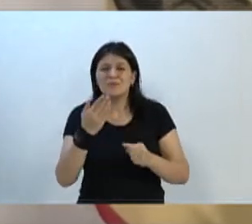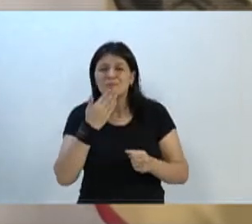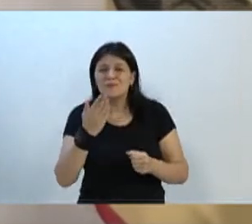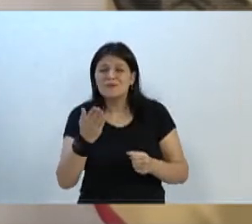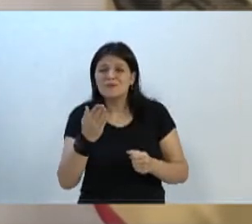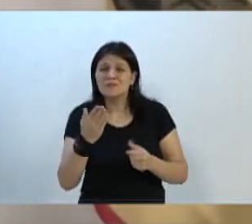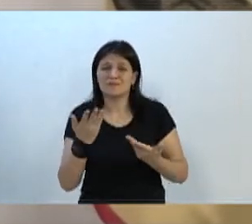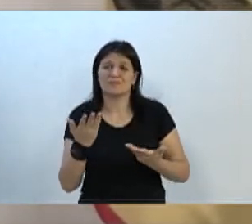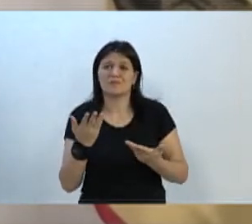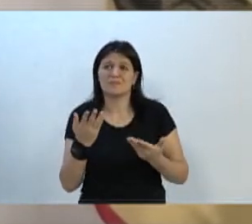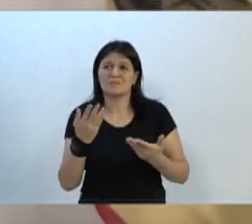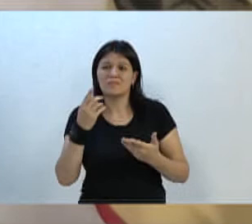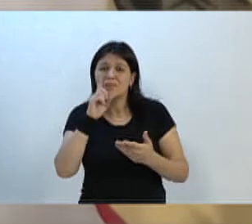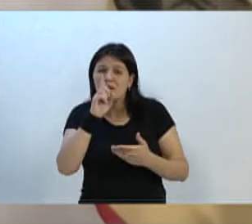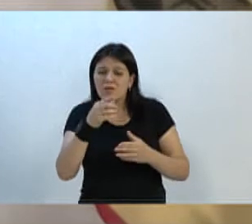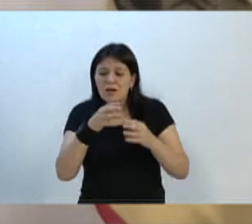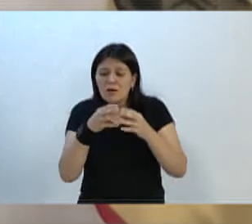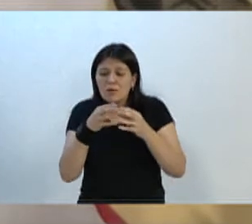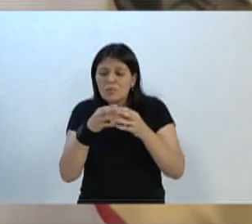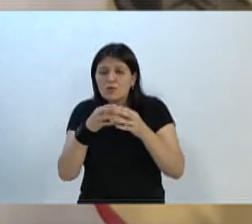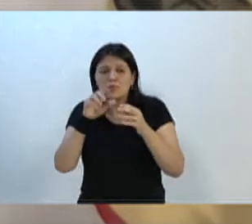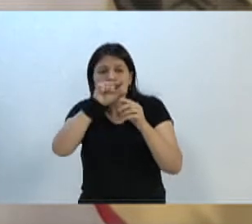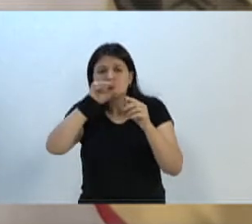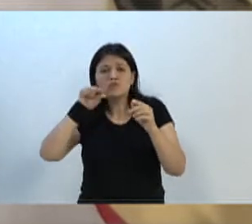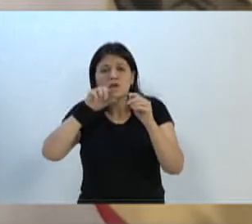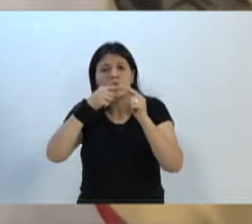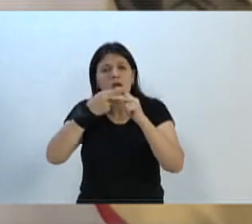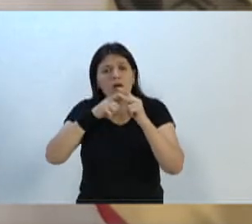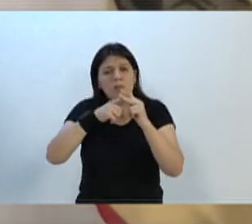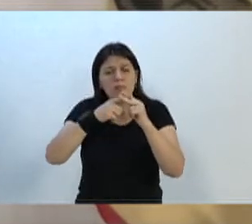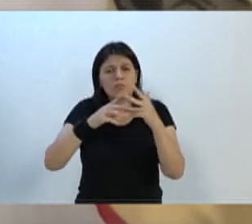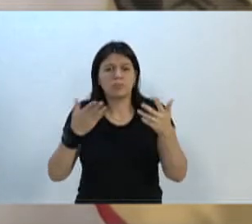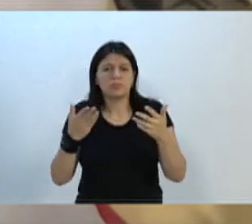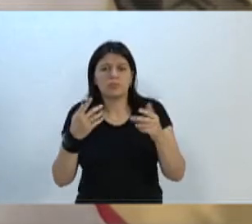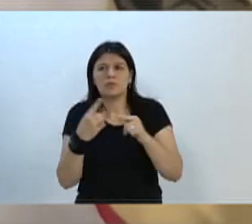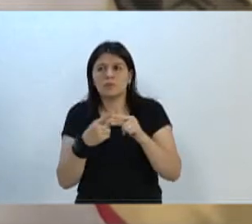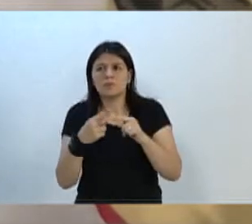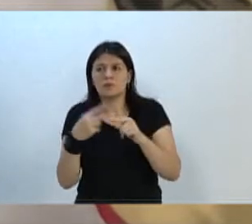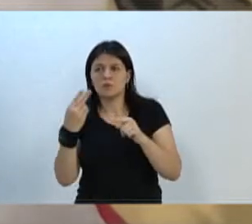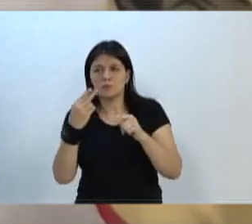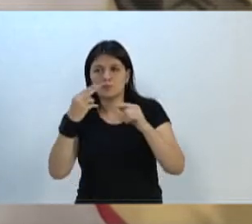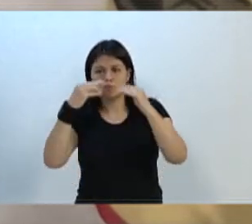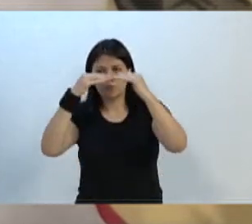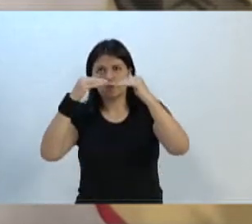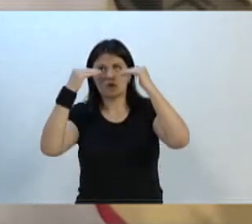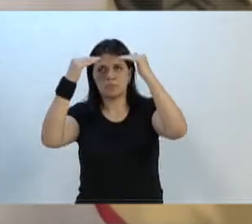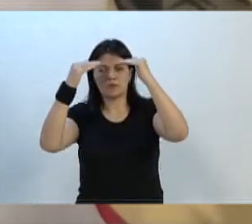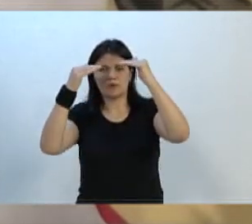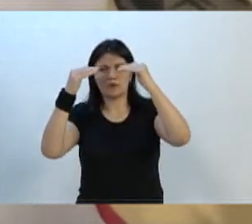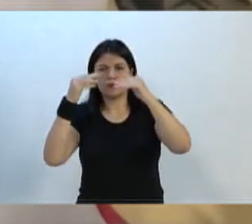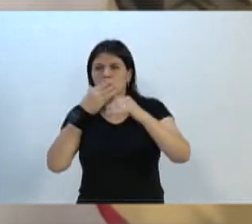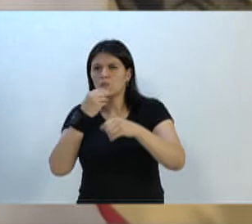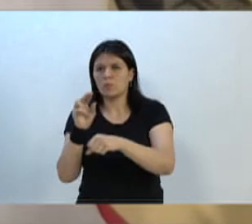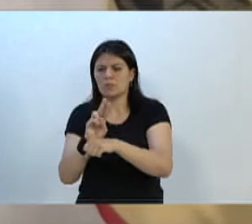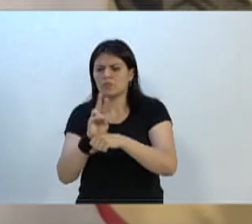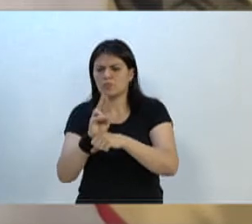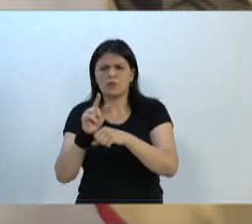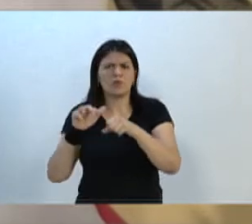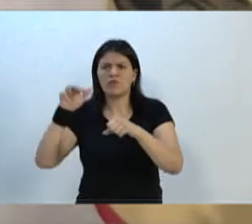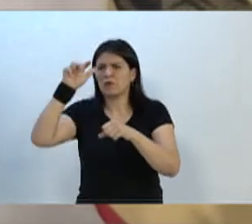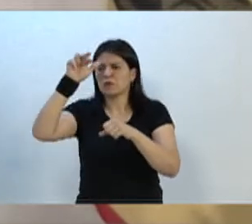menos mandar uma aqui para tirar essa telha ou arrumar ela porque no segundo andar e o zelador não vai subir lá em cima eu não vou subir lá em cima